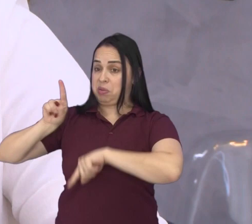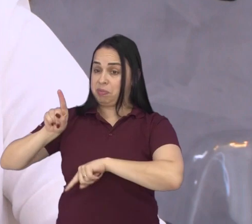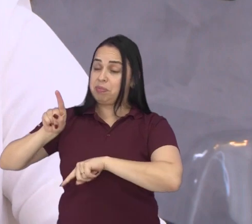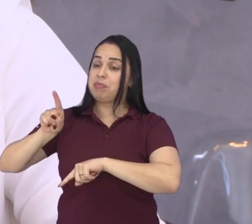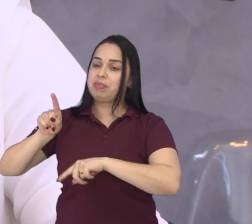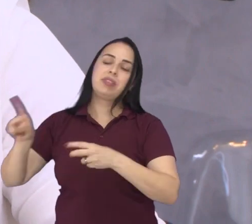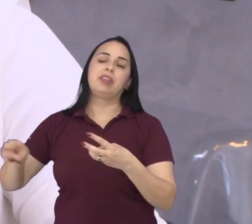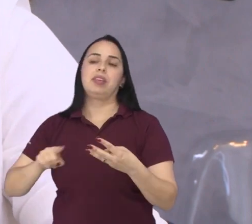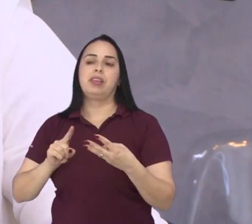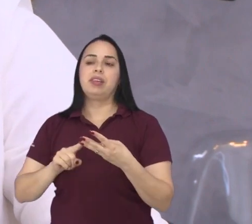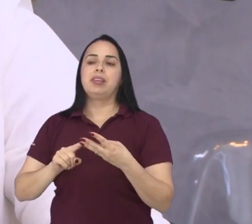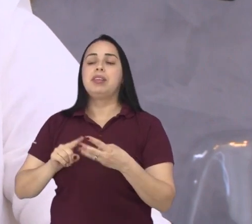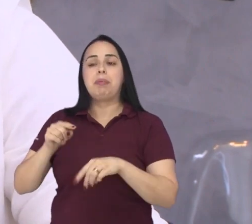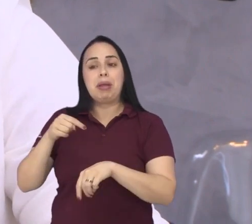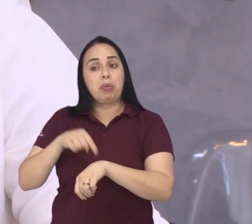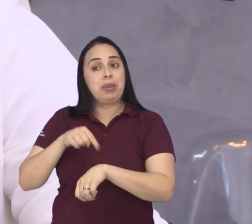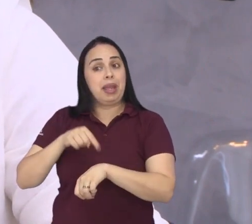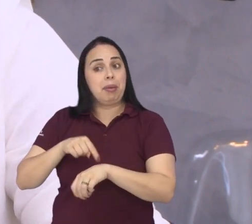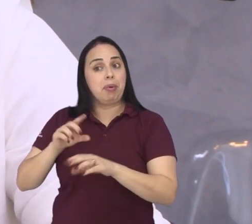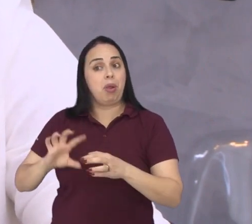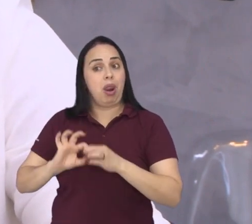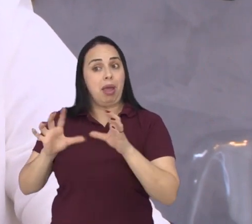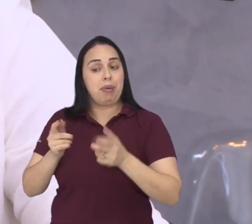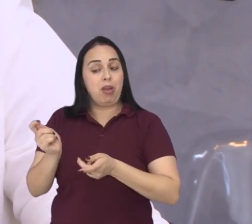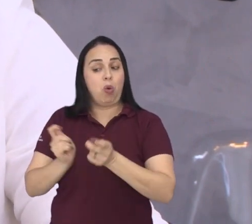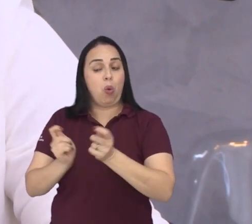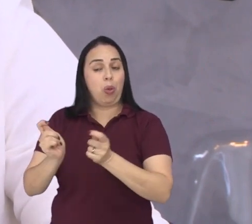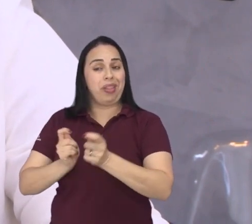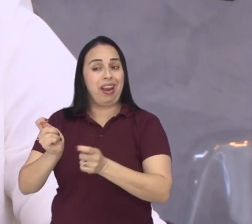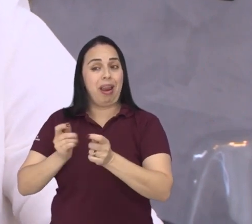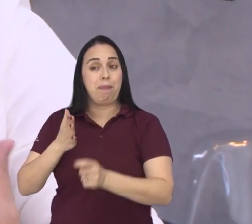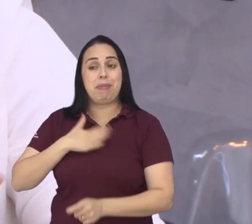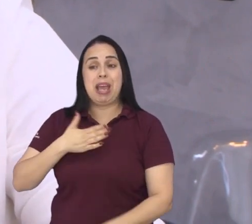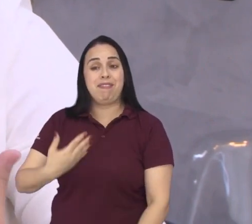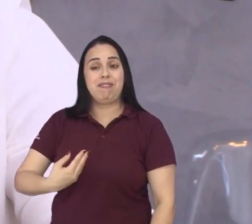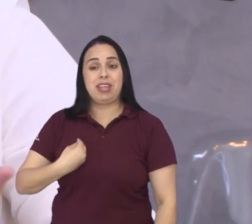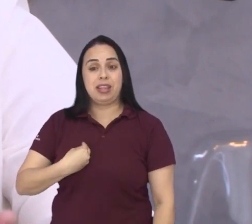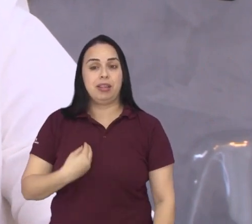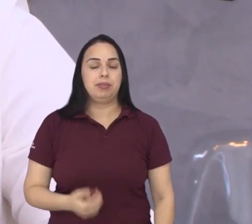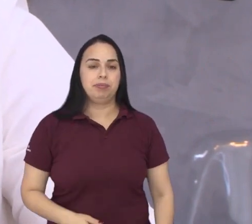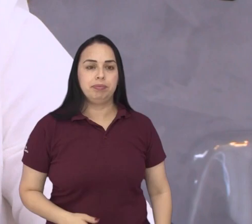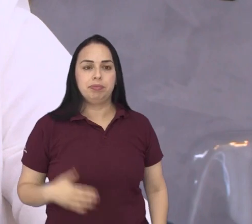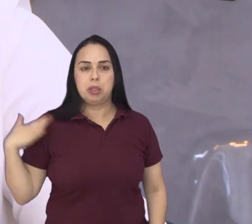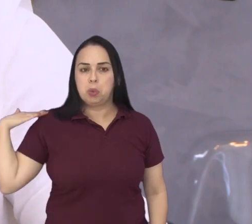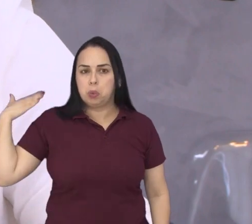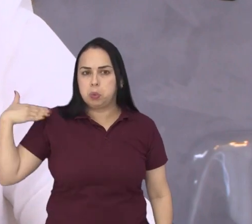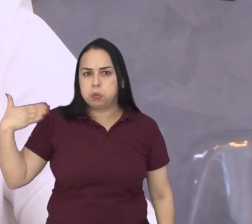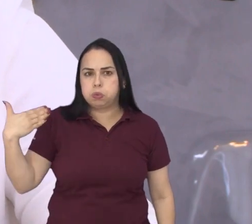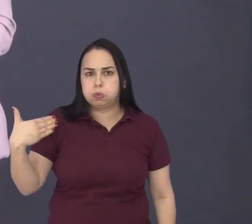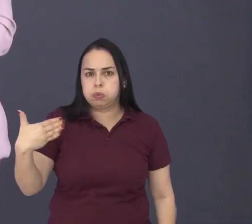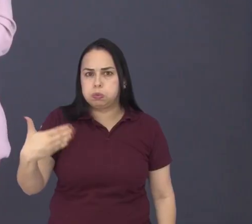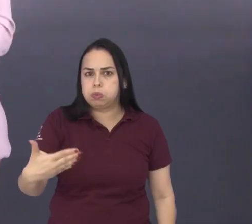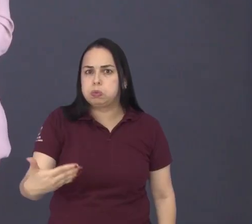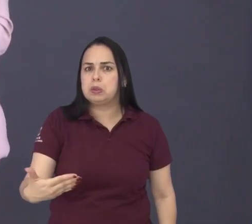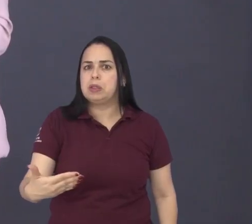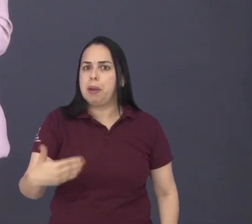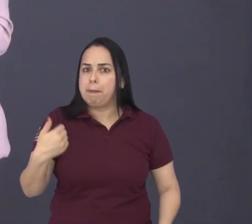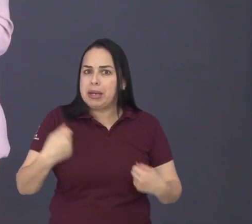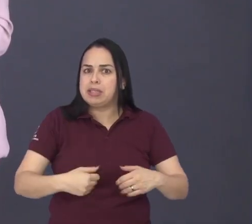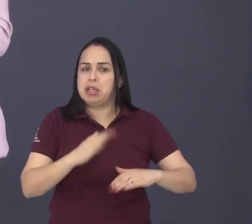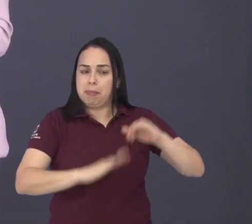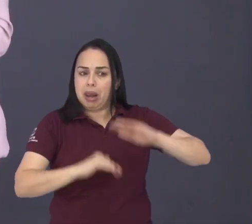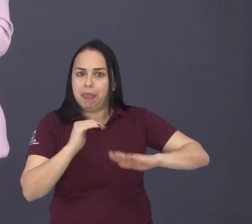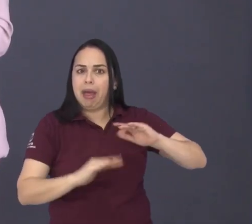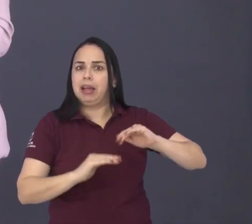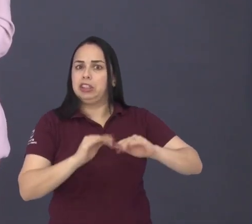financeira, de escala, de crescimento, liberdade de tempo, de controlar a dinâmica do meu dia a dia. O caminho até